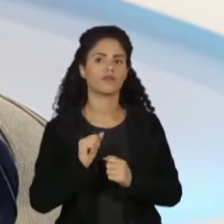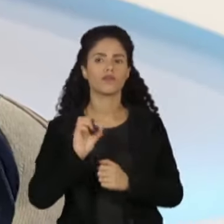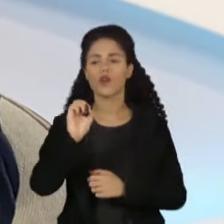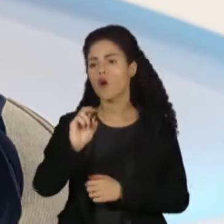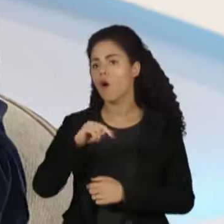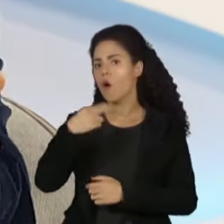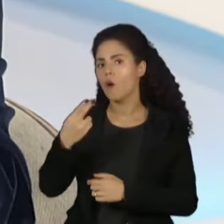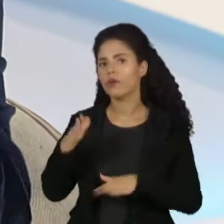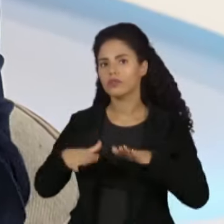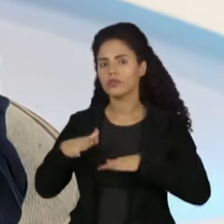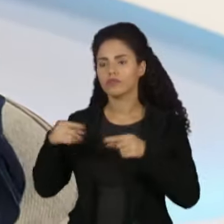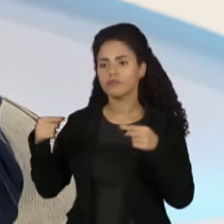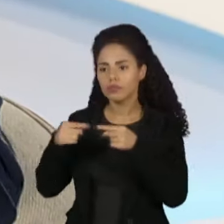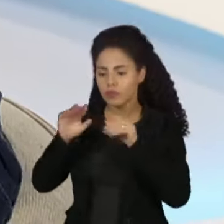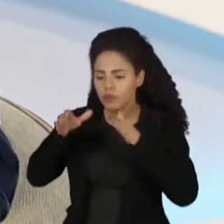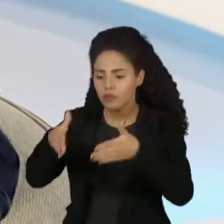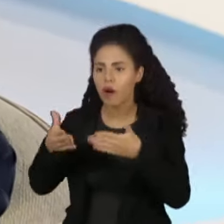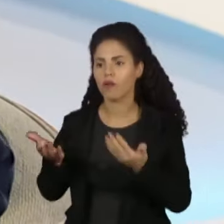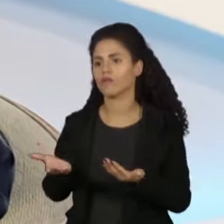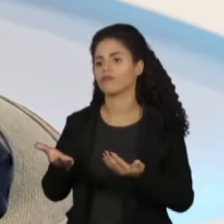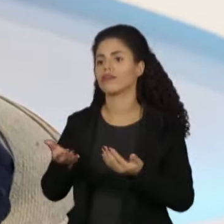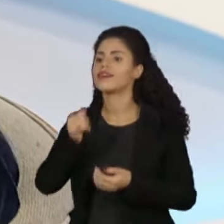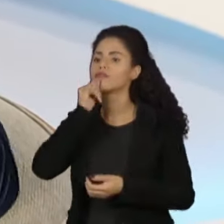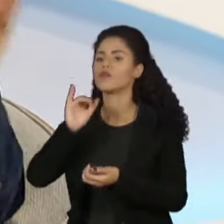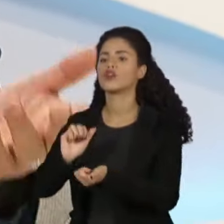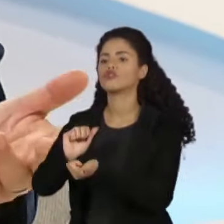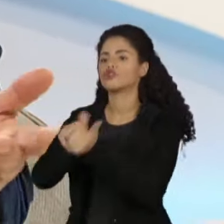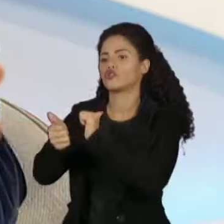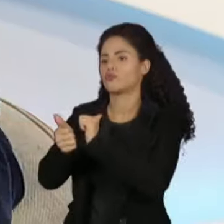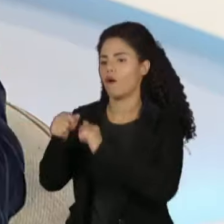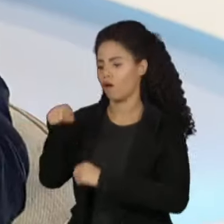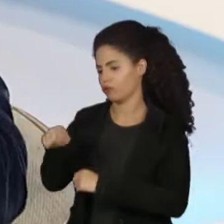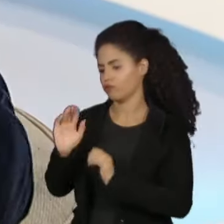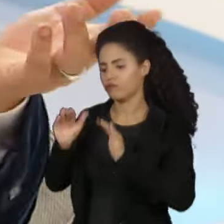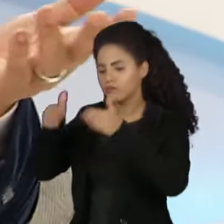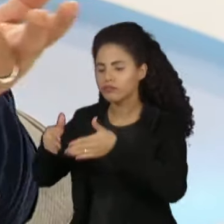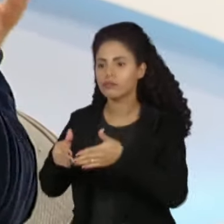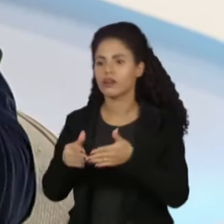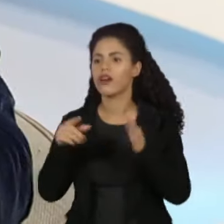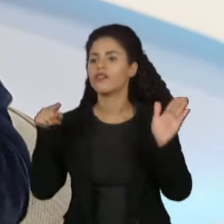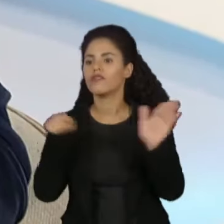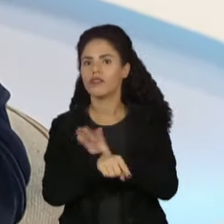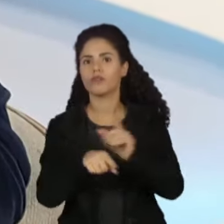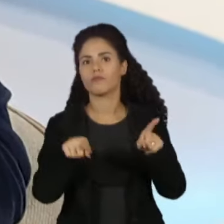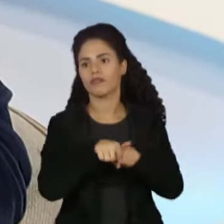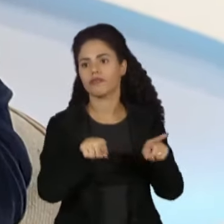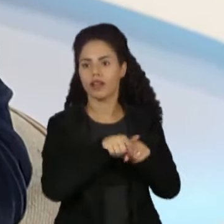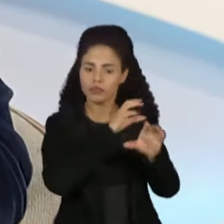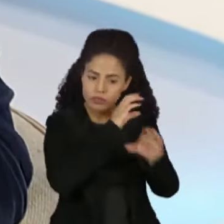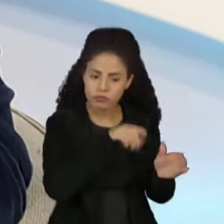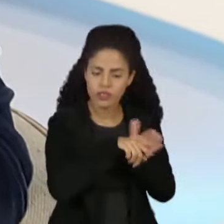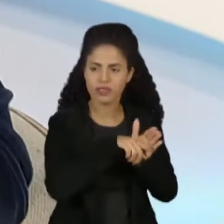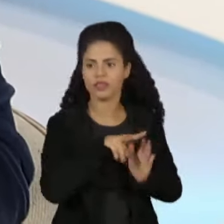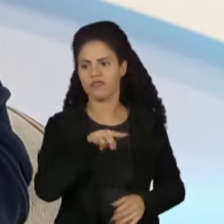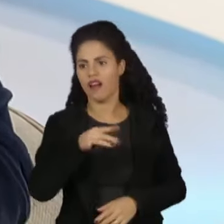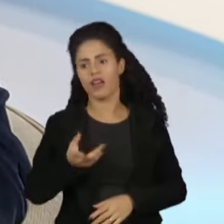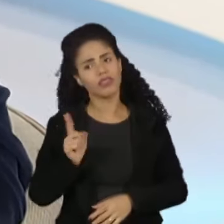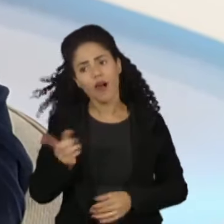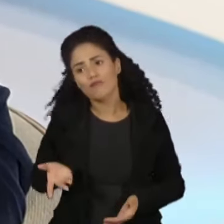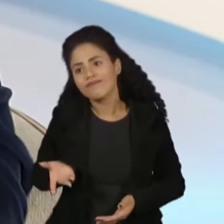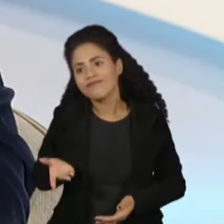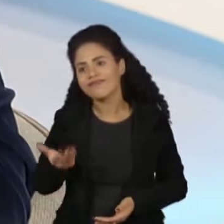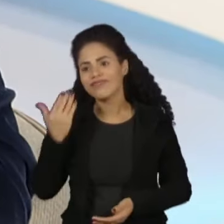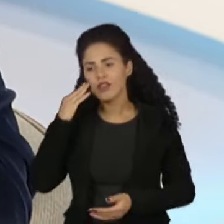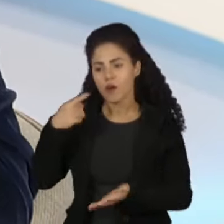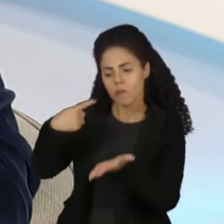adequados mesmo porque é um veículo específico de sei lá de esporte você não vai começar a falar de física quântica e tal eu sempre